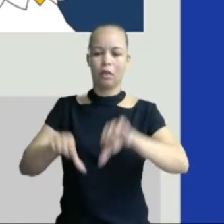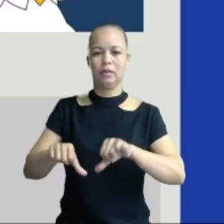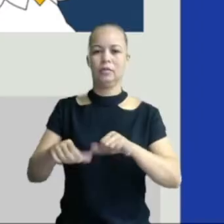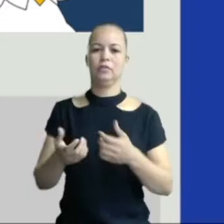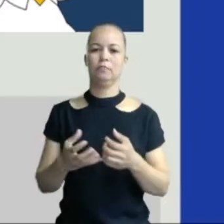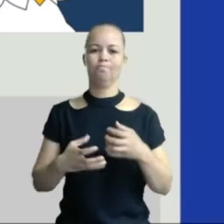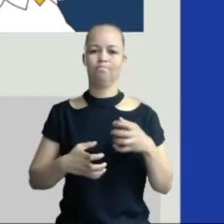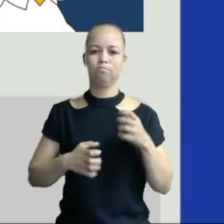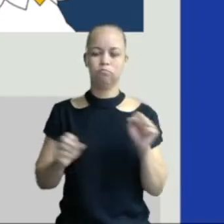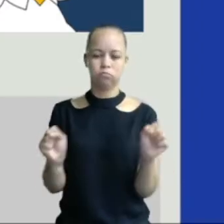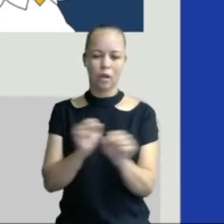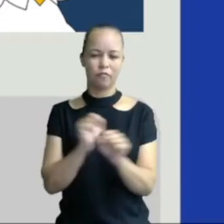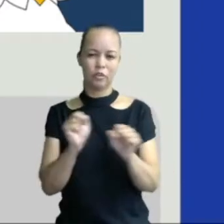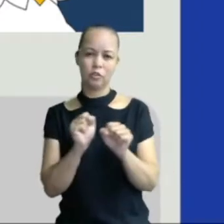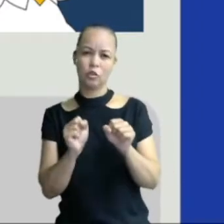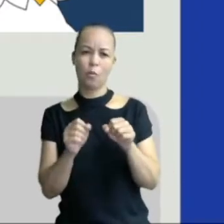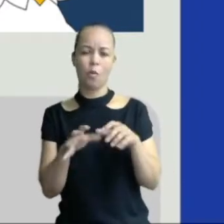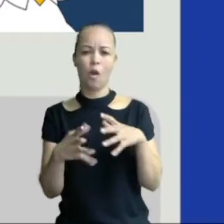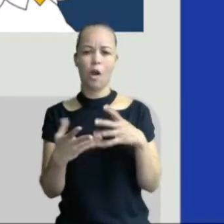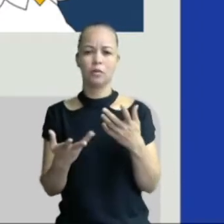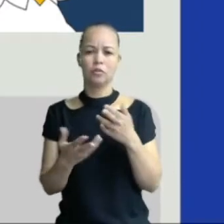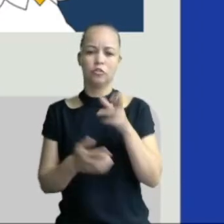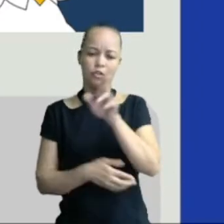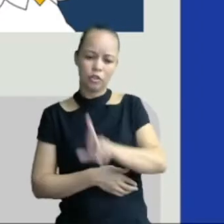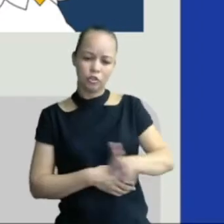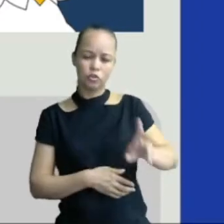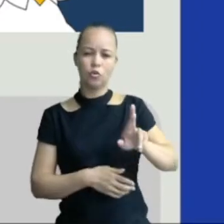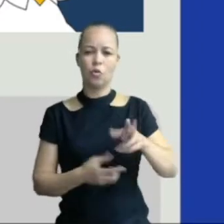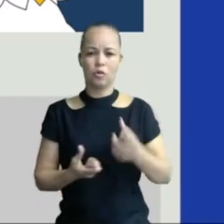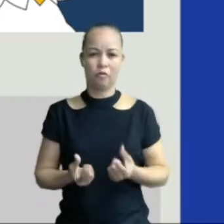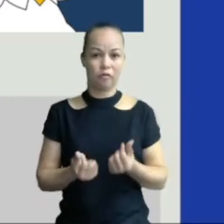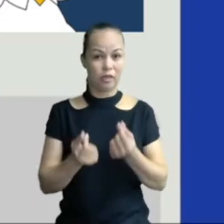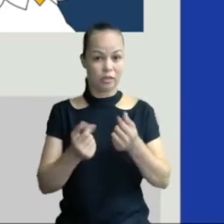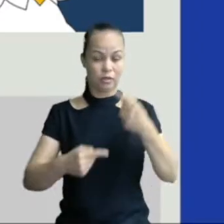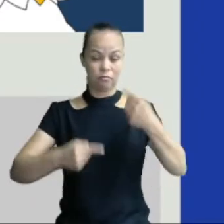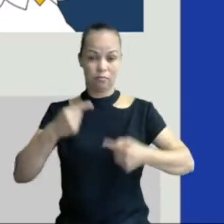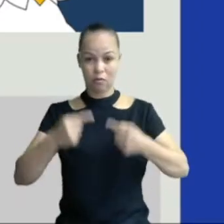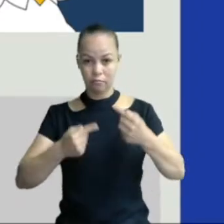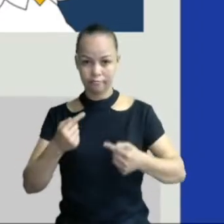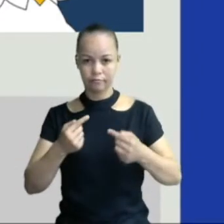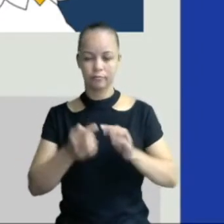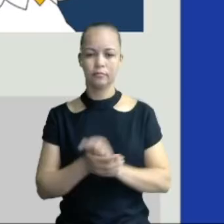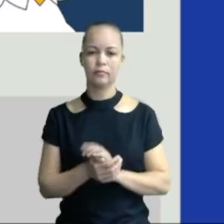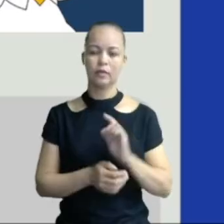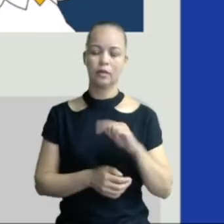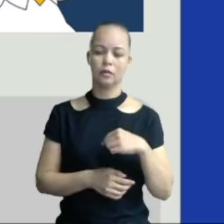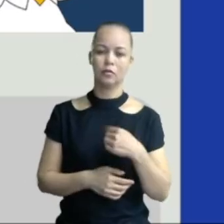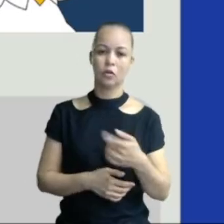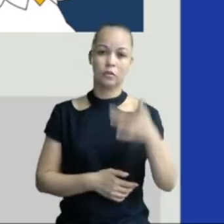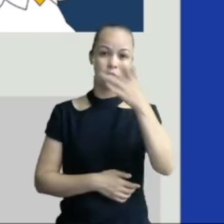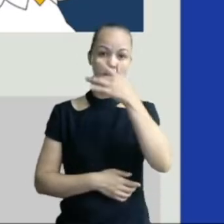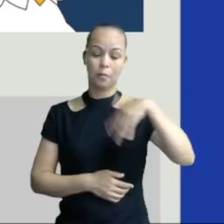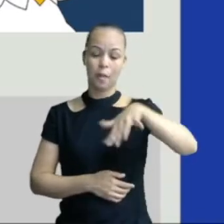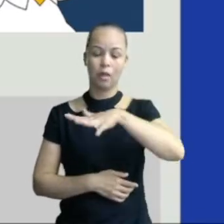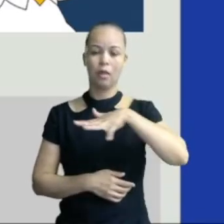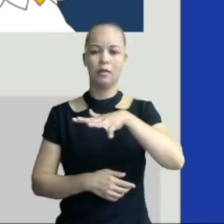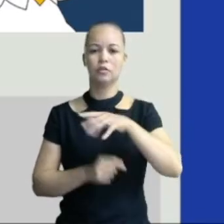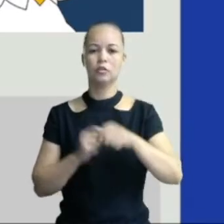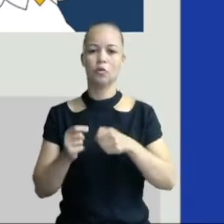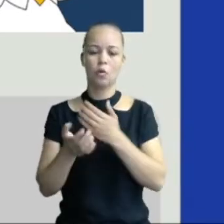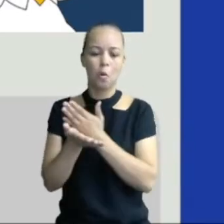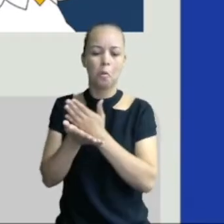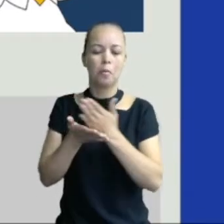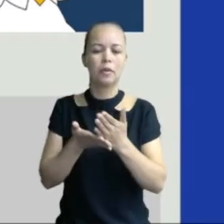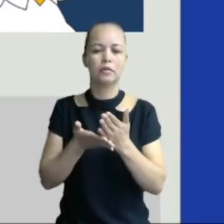por razões religiosas, financeiras e políticas, nossa gente reiniciou